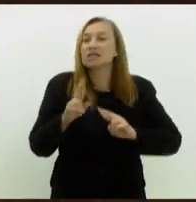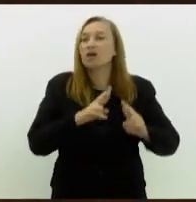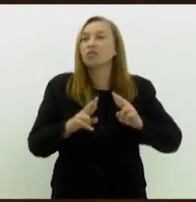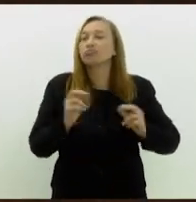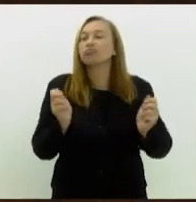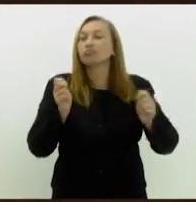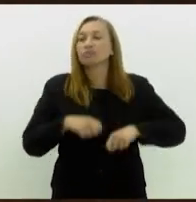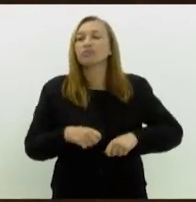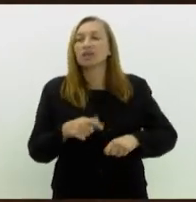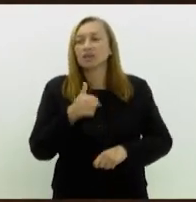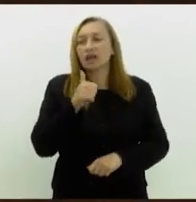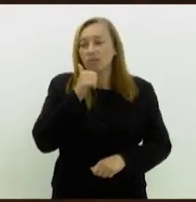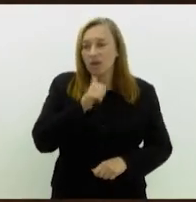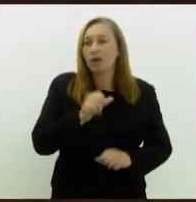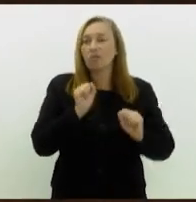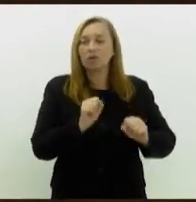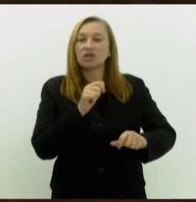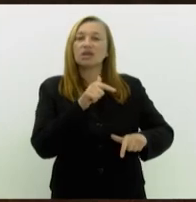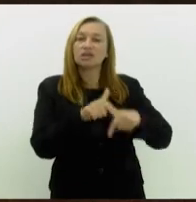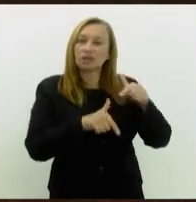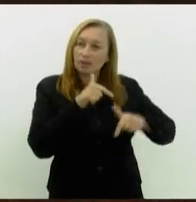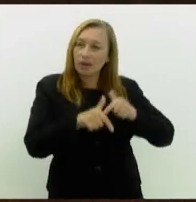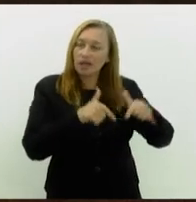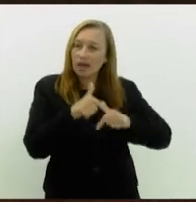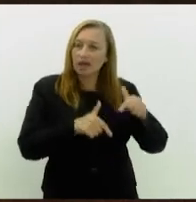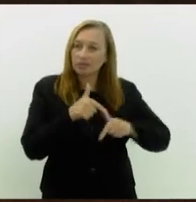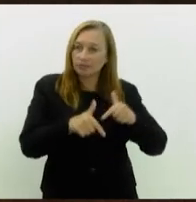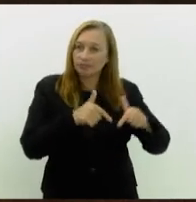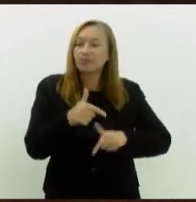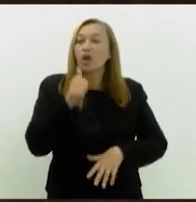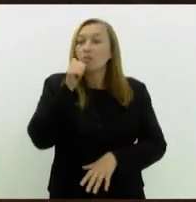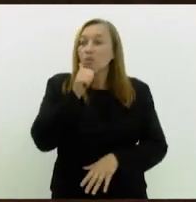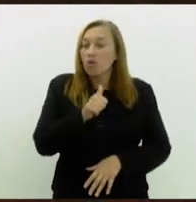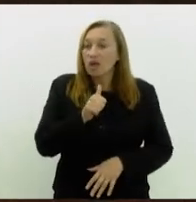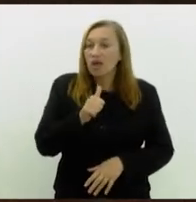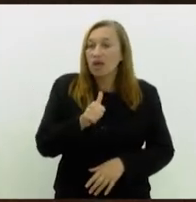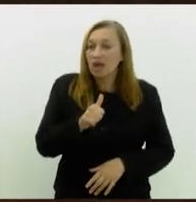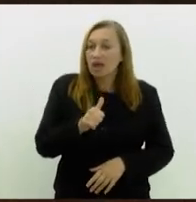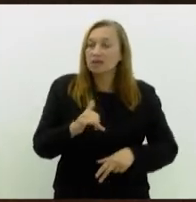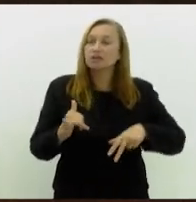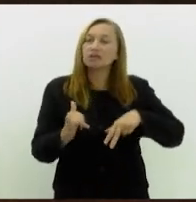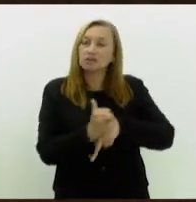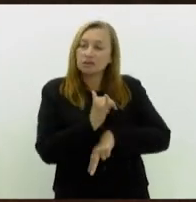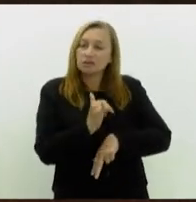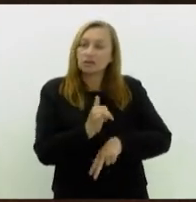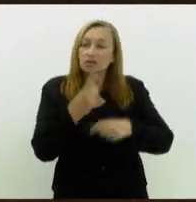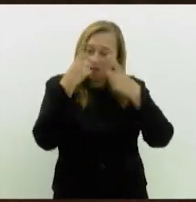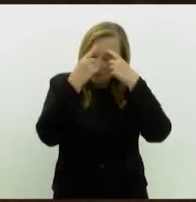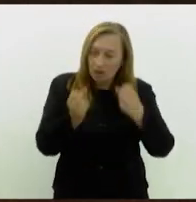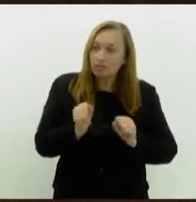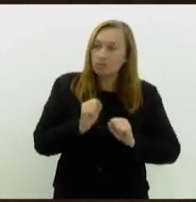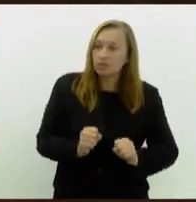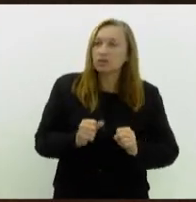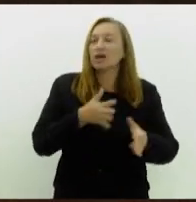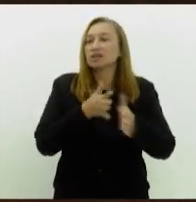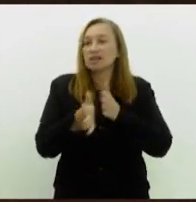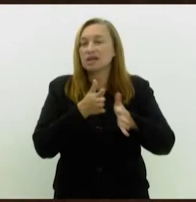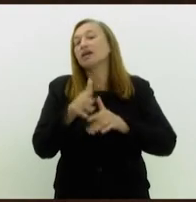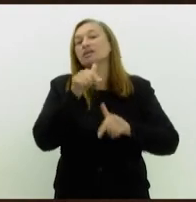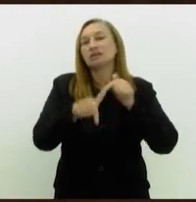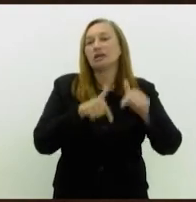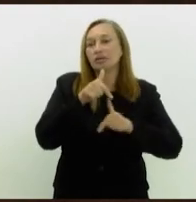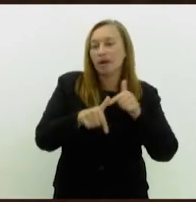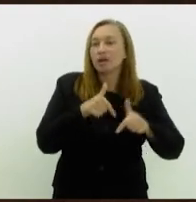possibilidade dessa mulher ter uma independência financeira ou seja Mulheres vítimas de violência poderem acessar empregos